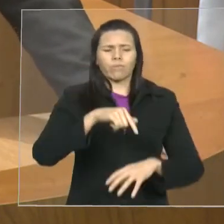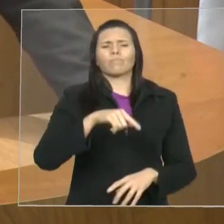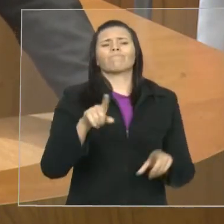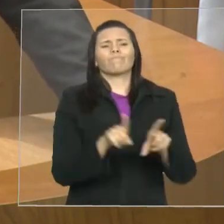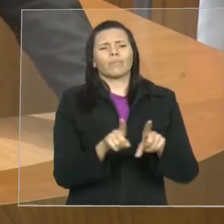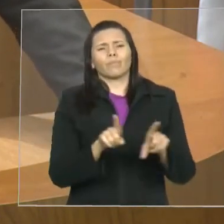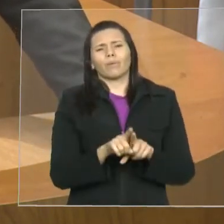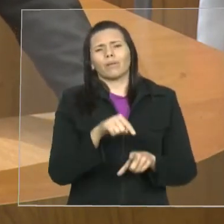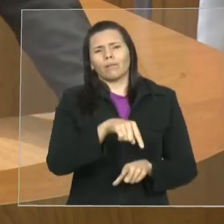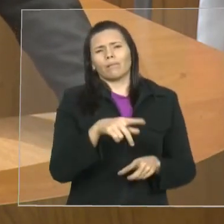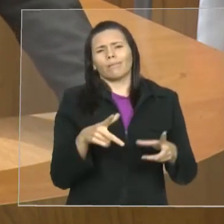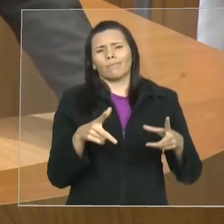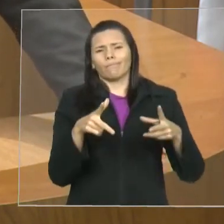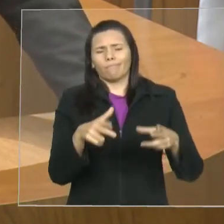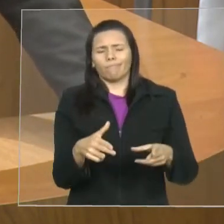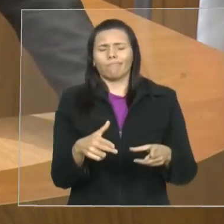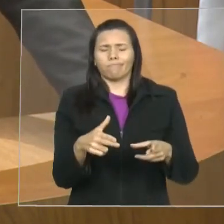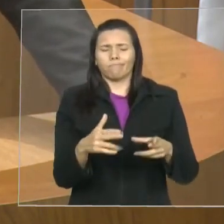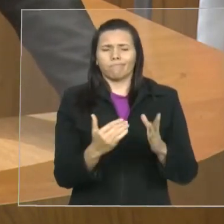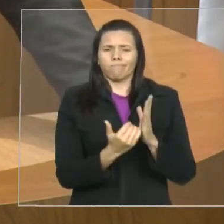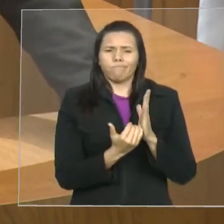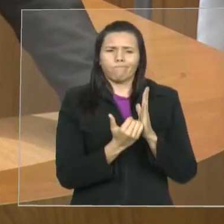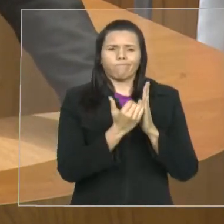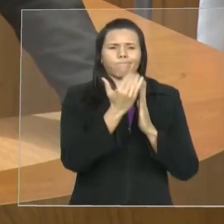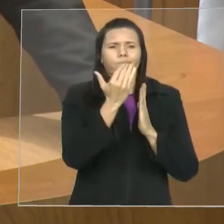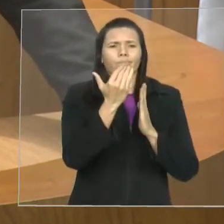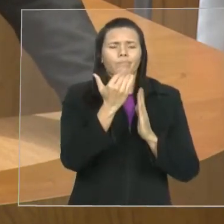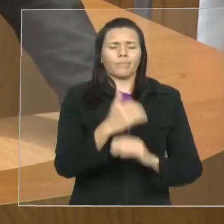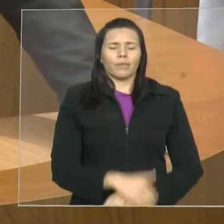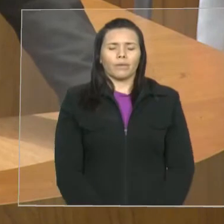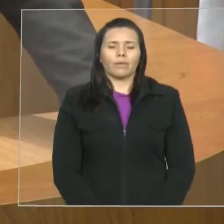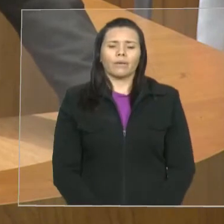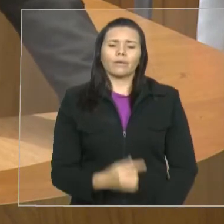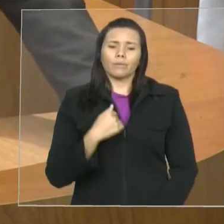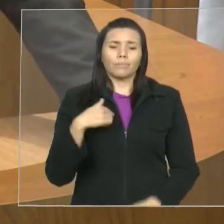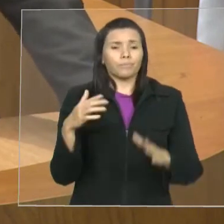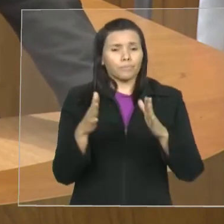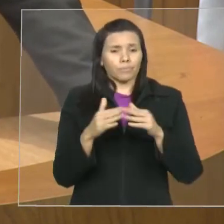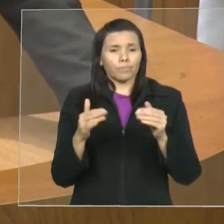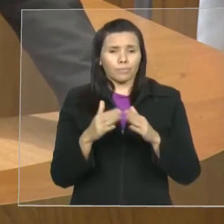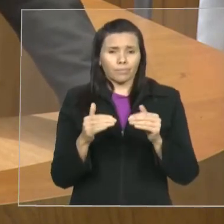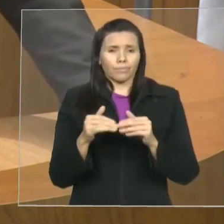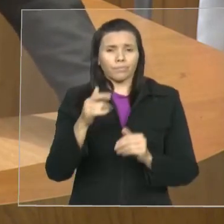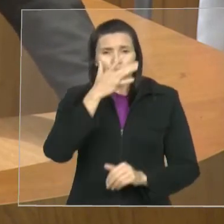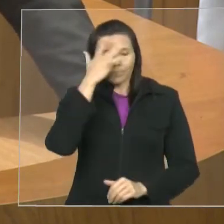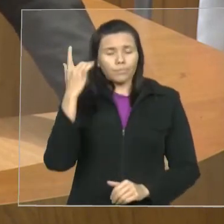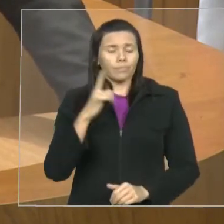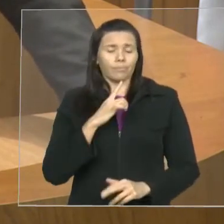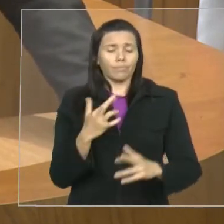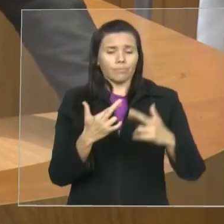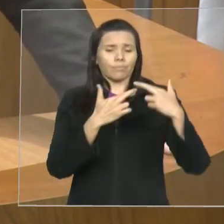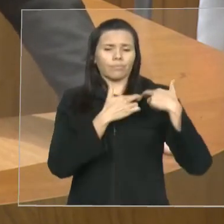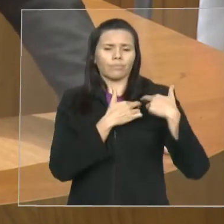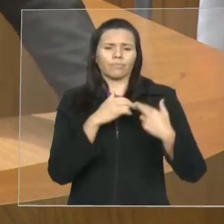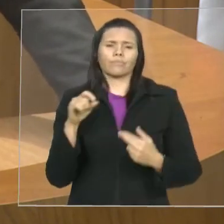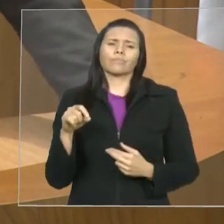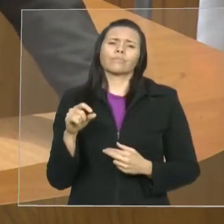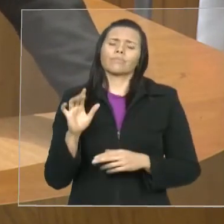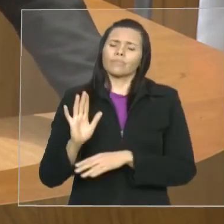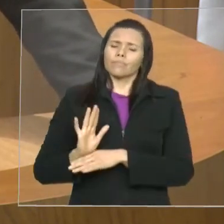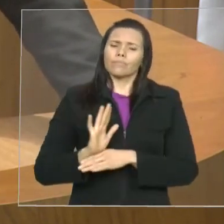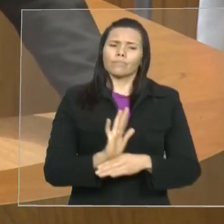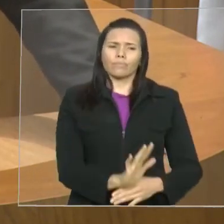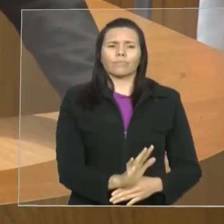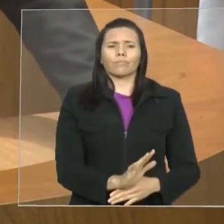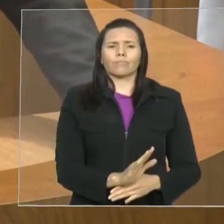peço aos responsáveis pela antecipação de ações para a diminuição